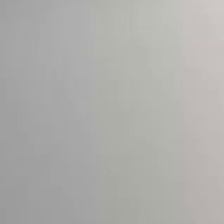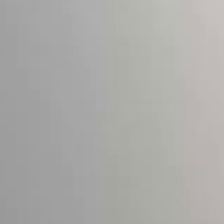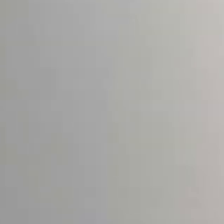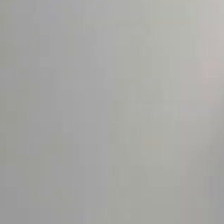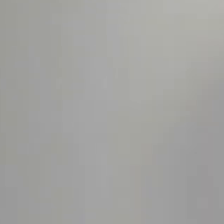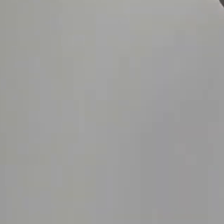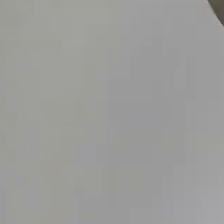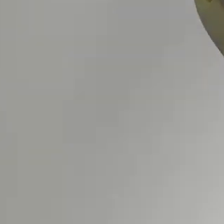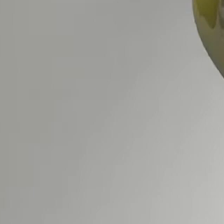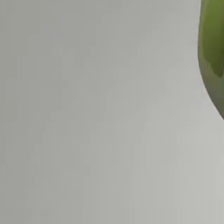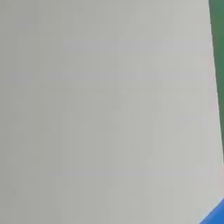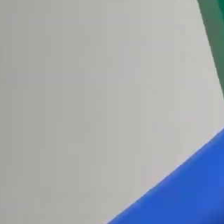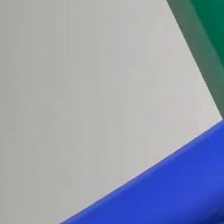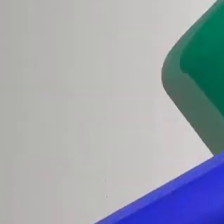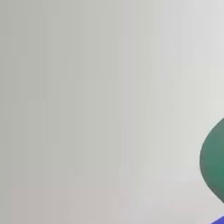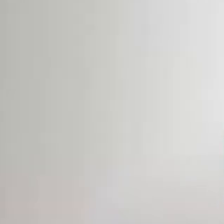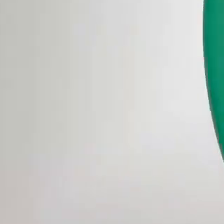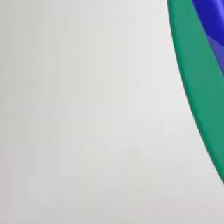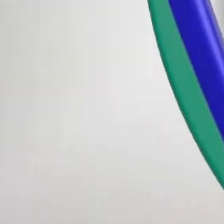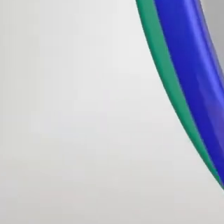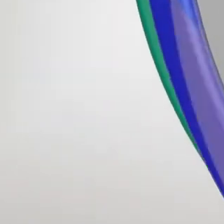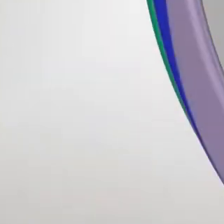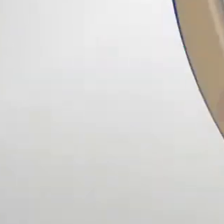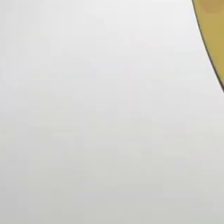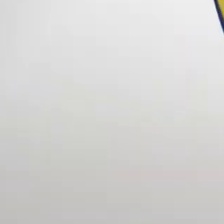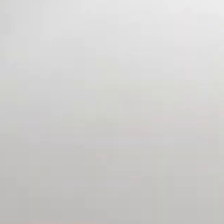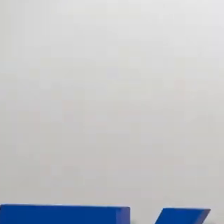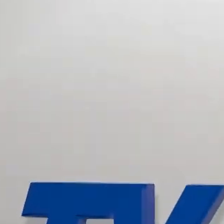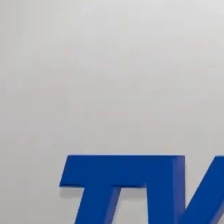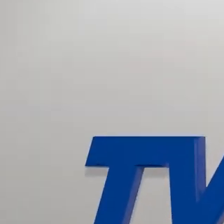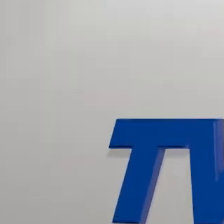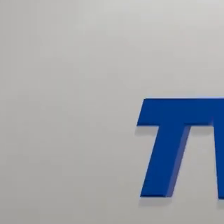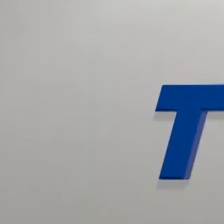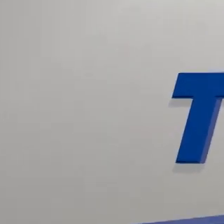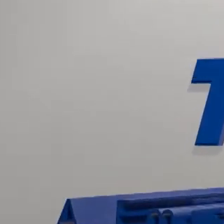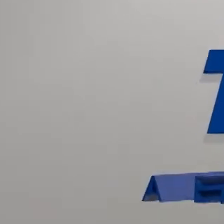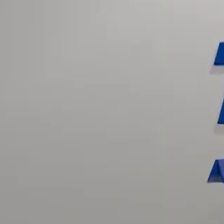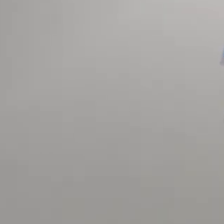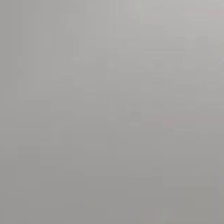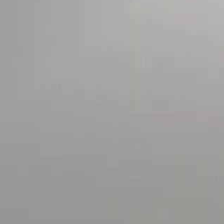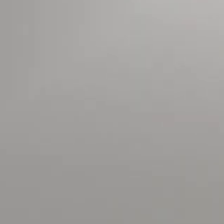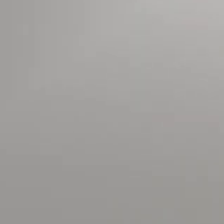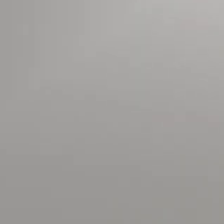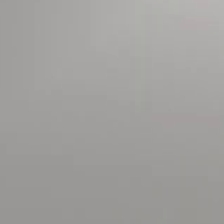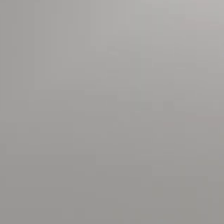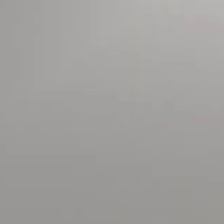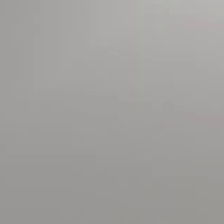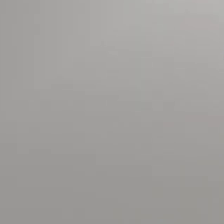TV Fortaleza.